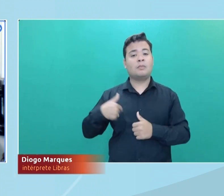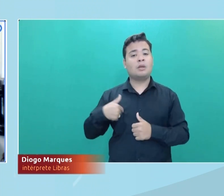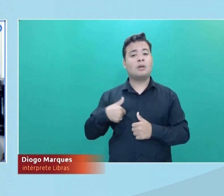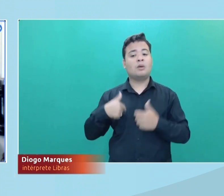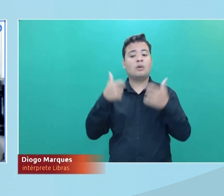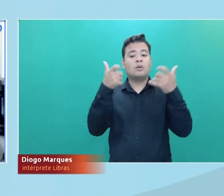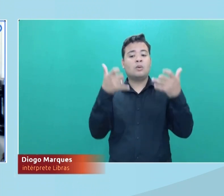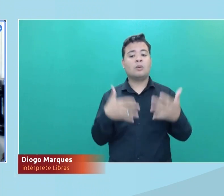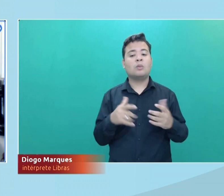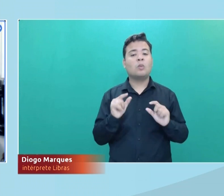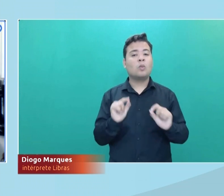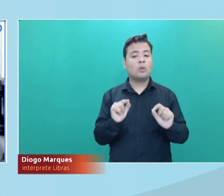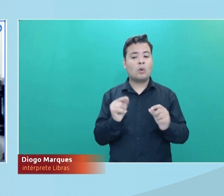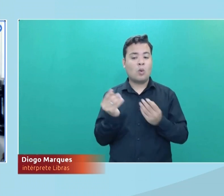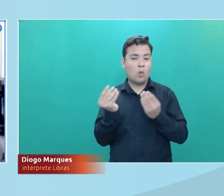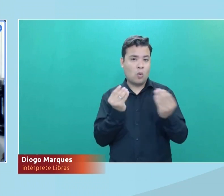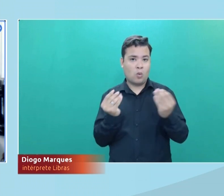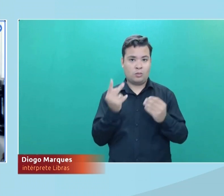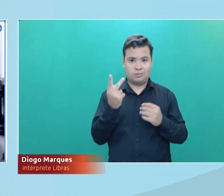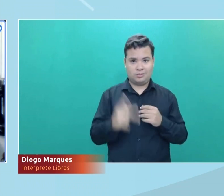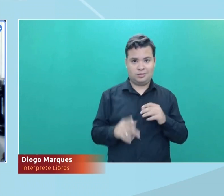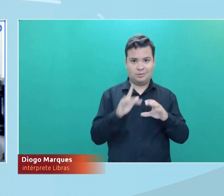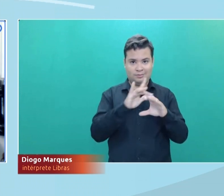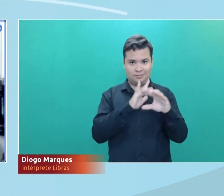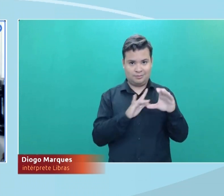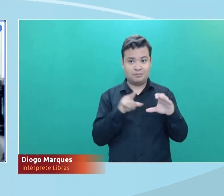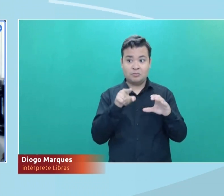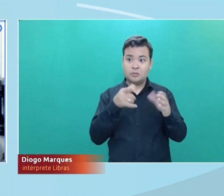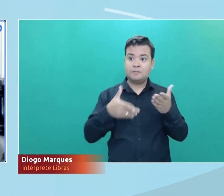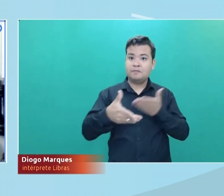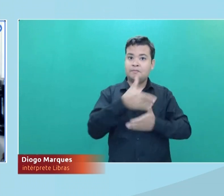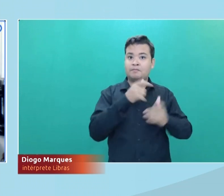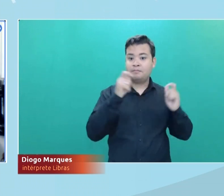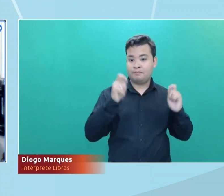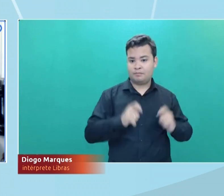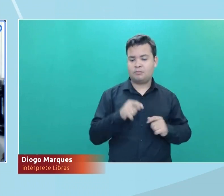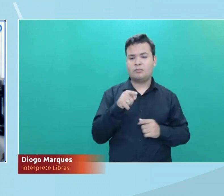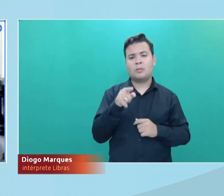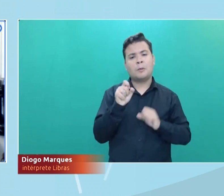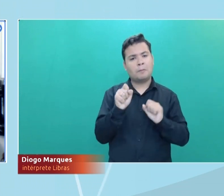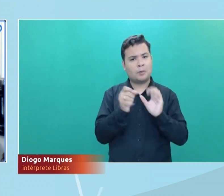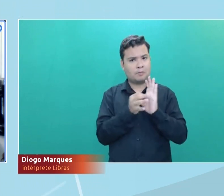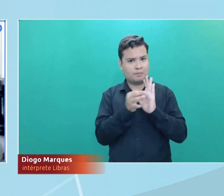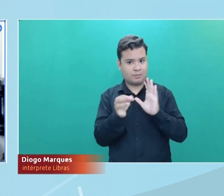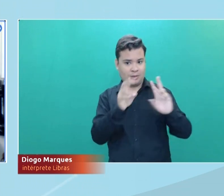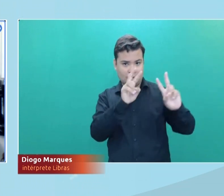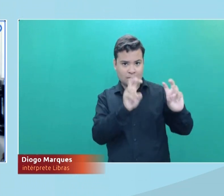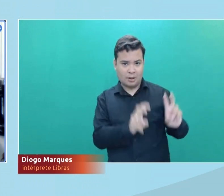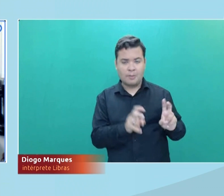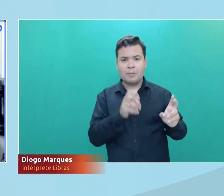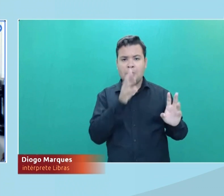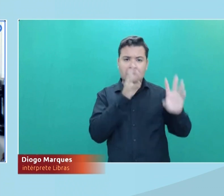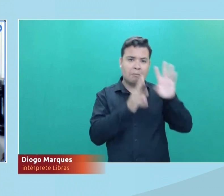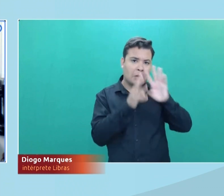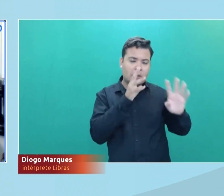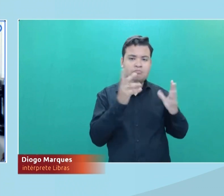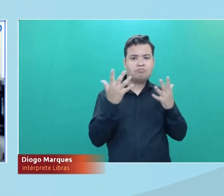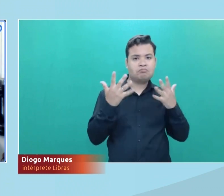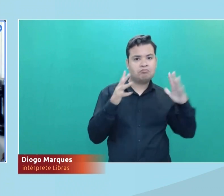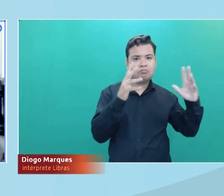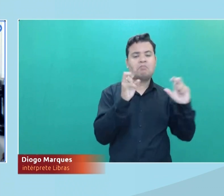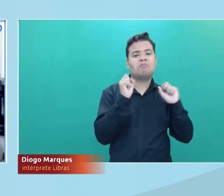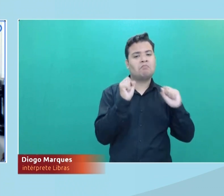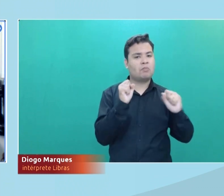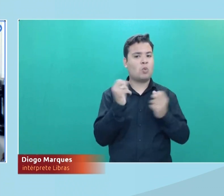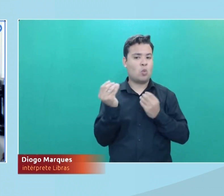sobre como participar do nosso programa. Você pode mandar a sua sugestão de pauta, sua crítica, seu elogio pelos